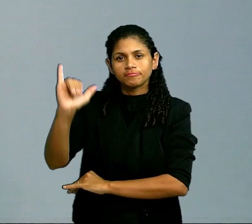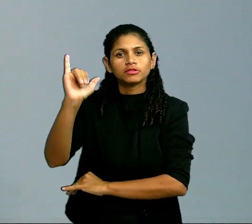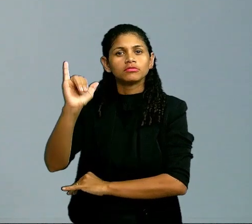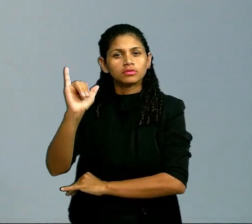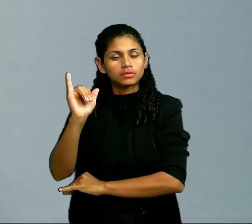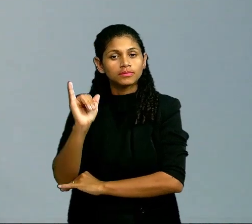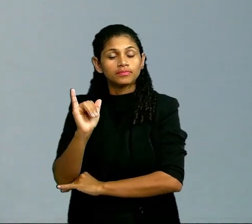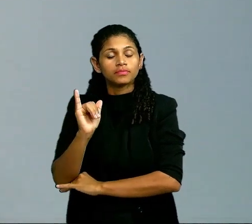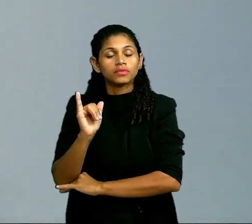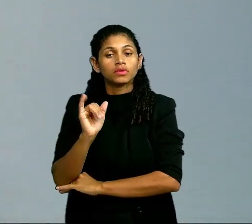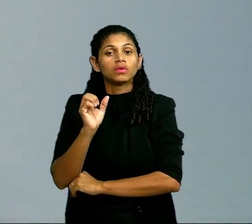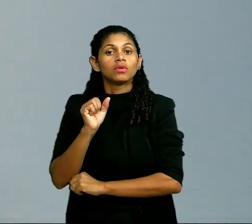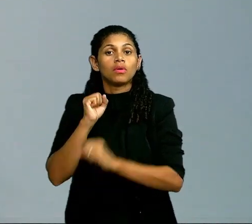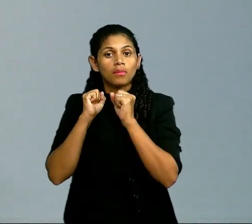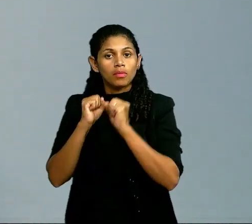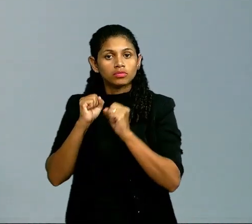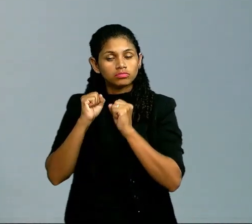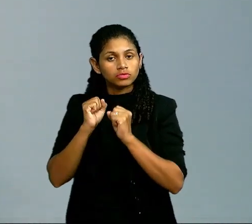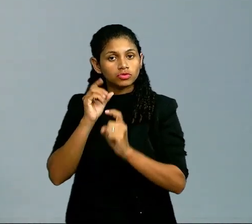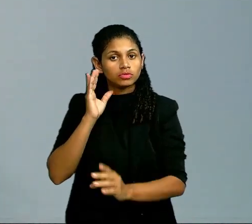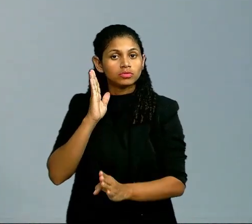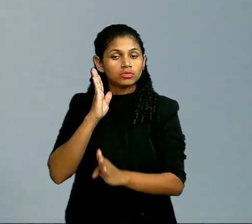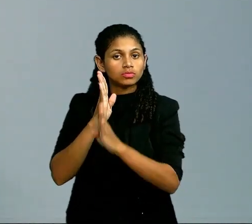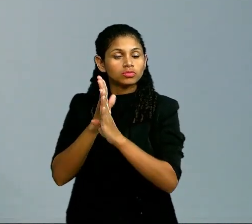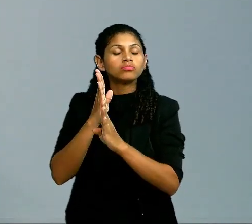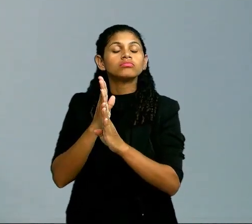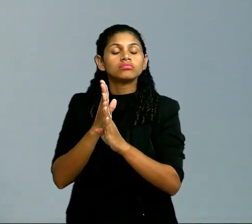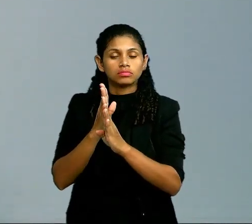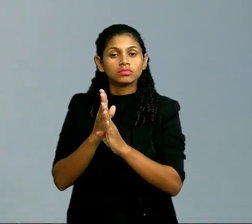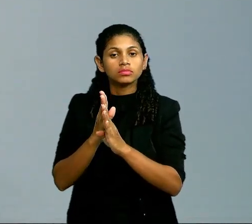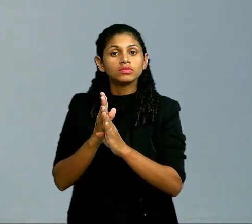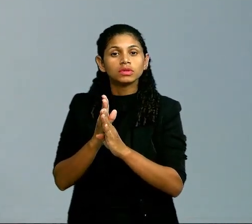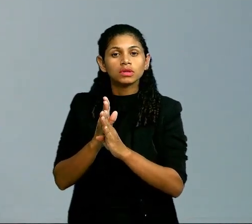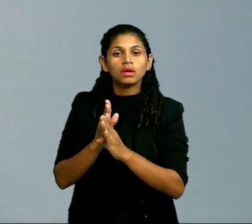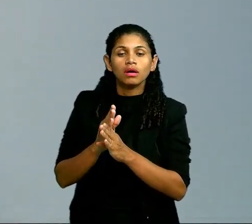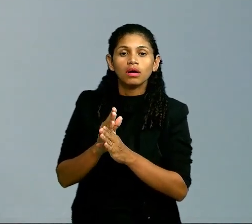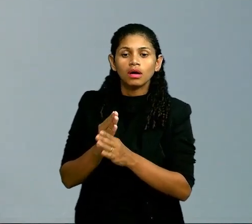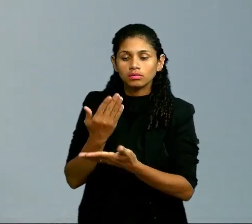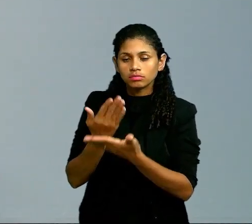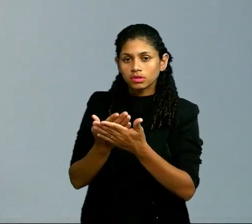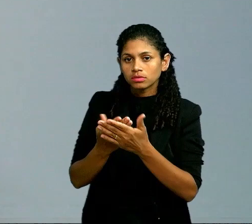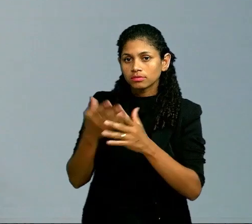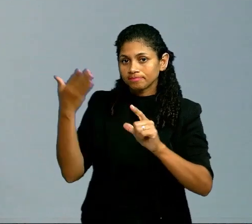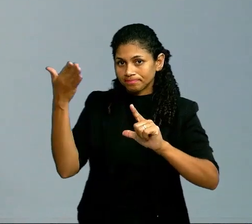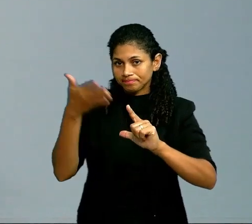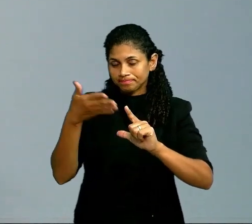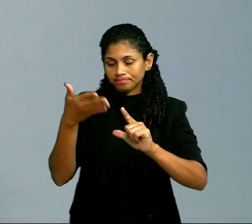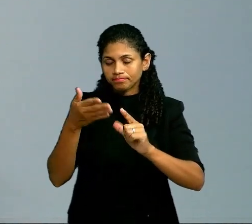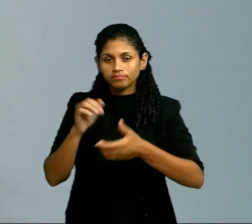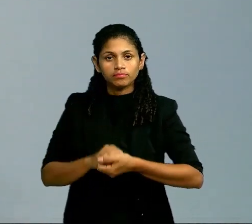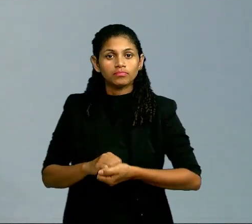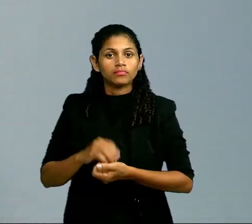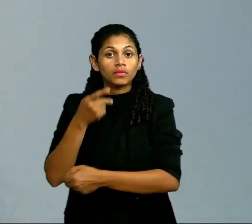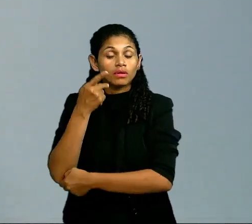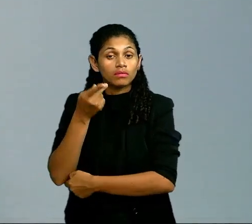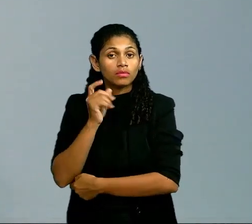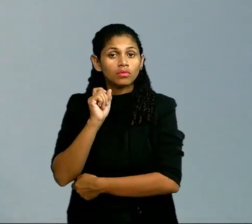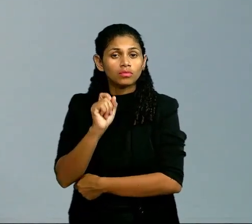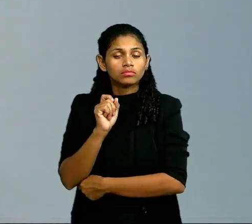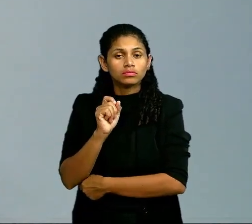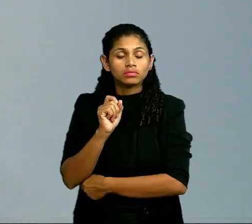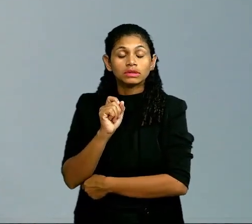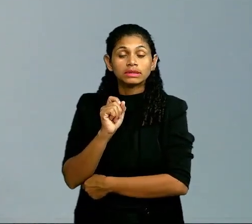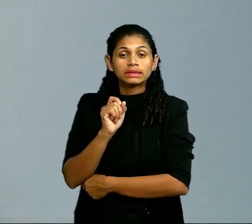vocês podem encontrar nas nossas plataformas. Bom, o fato do carbono ser tetravalente me diz que o carbono ele tem a capacidade de fazer